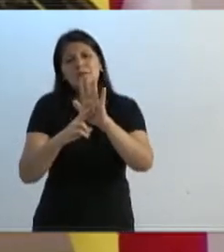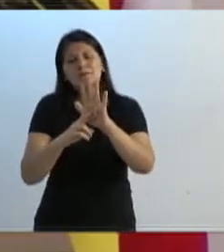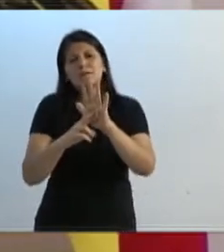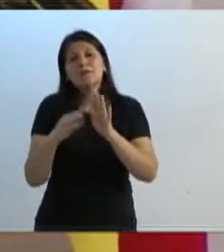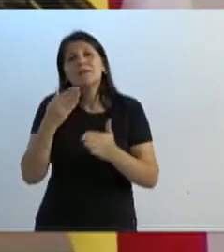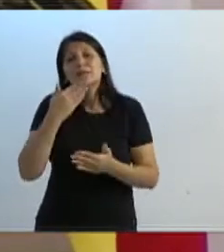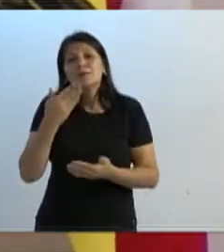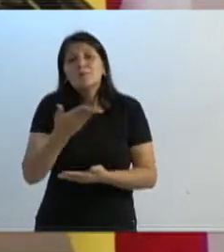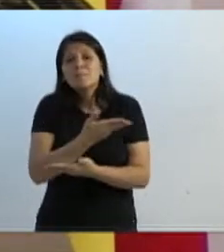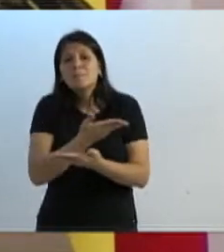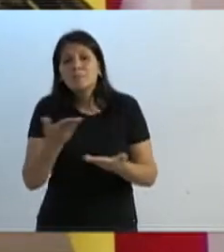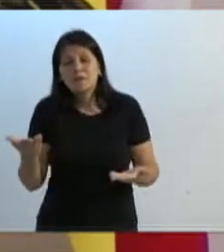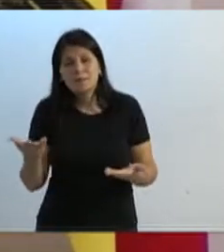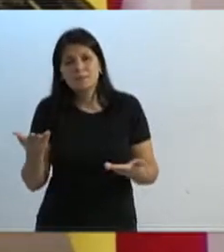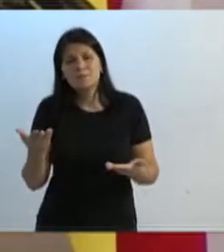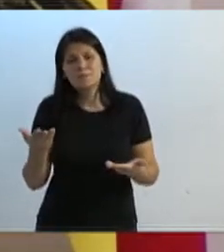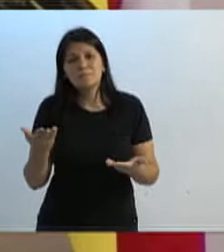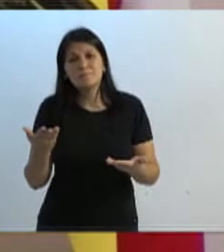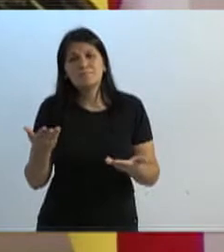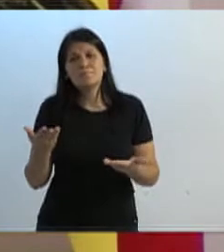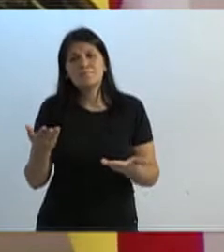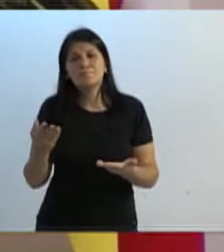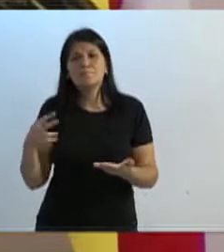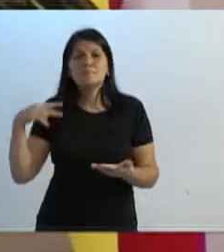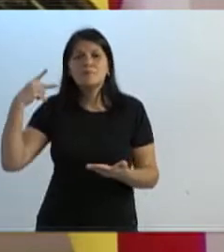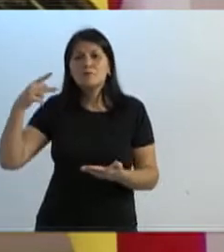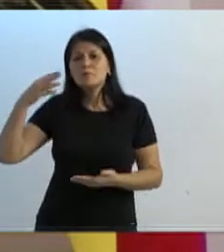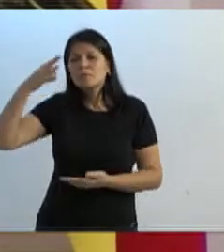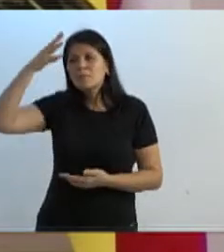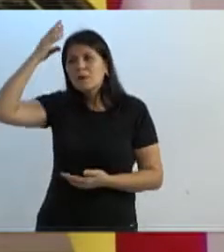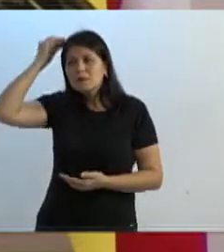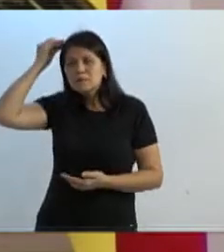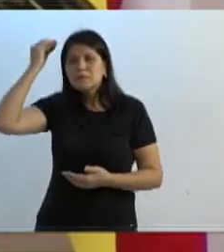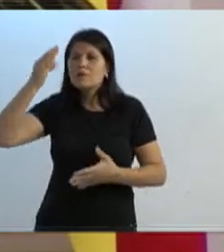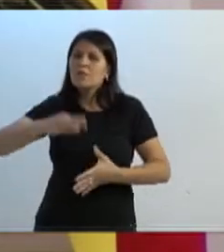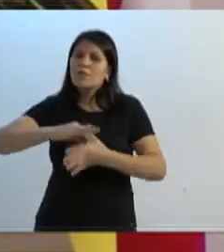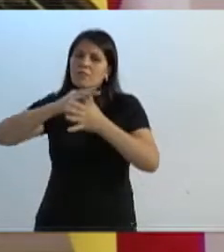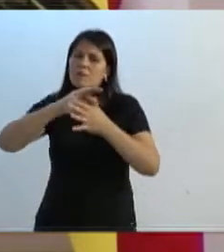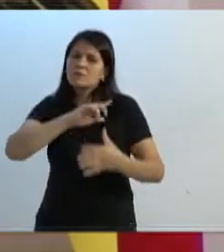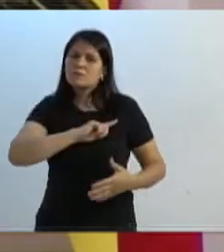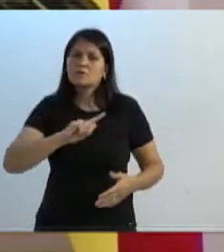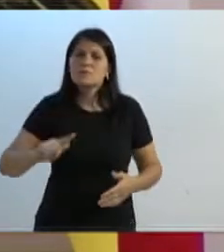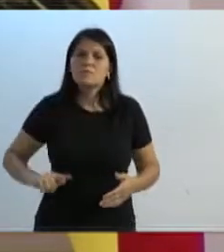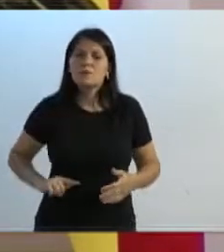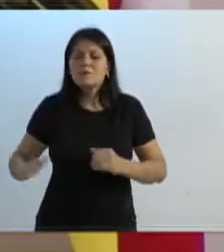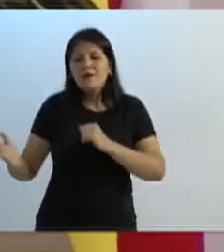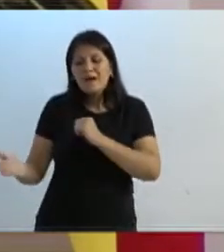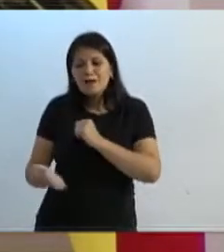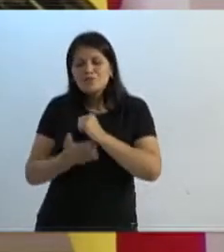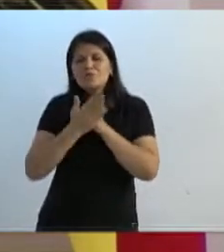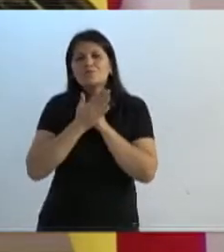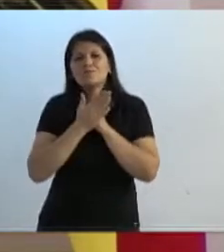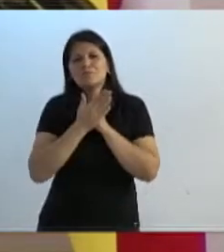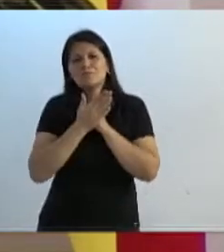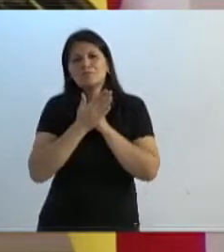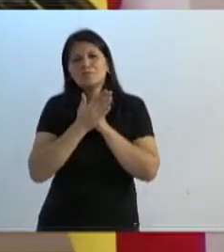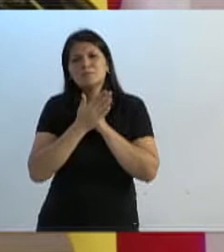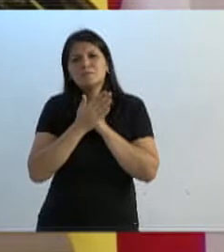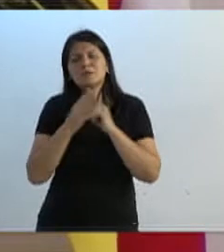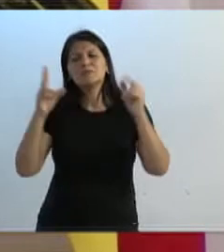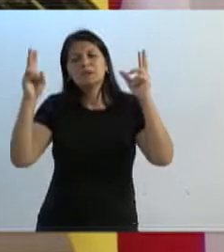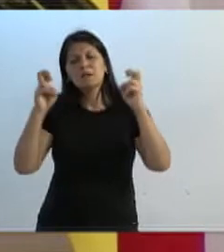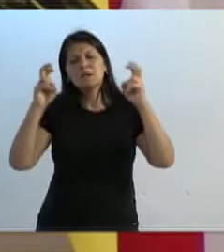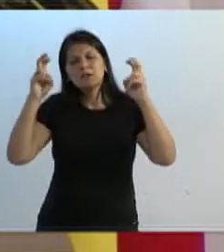aqui, em plenário, vereador Alexandre Matias, na condição de líder de governo, que nos ajude a intervir para que esse assunto